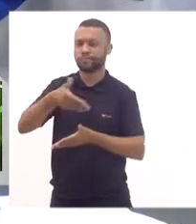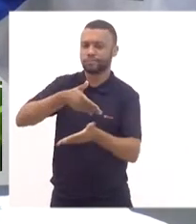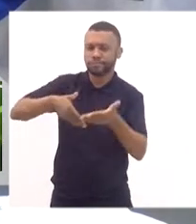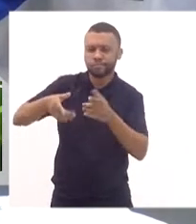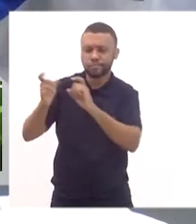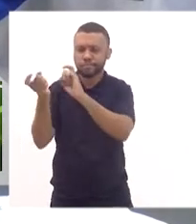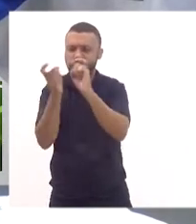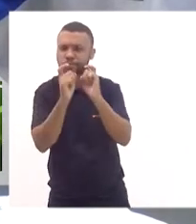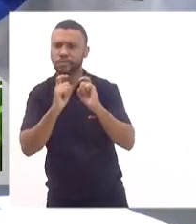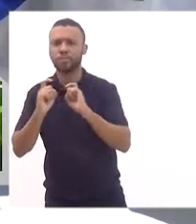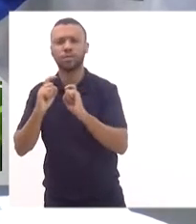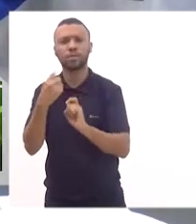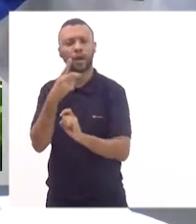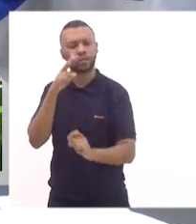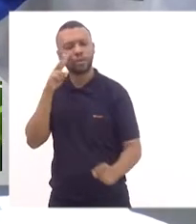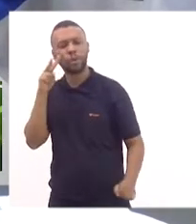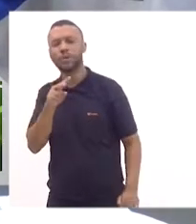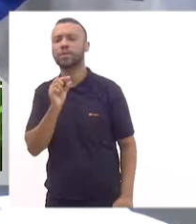consideramos